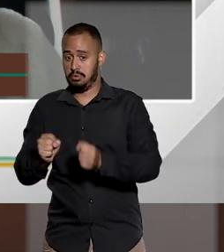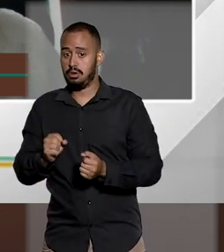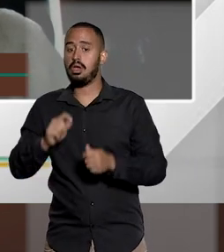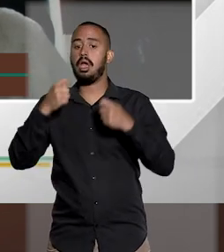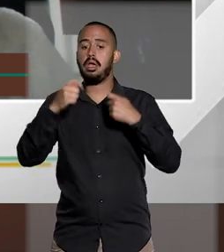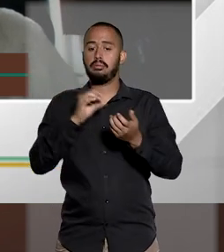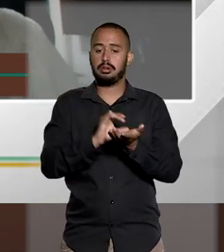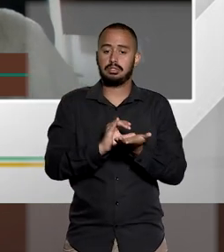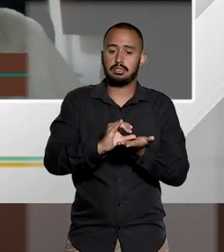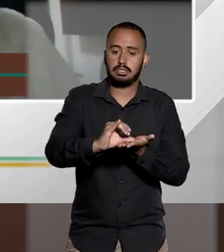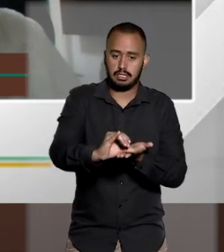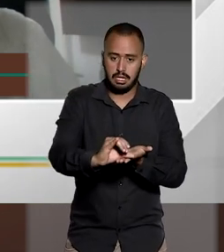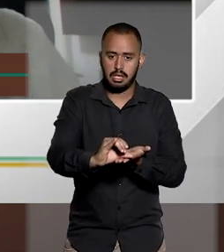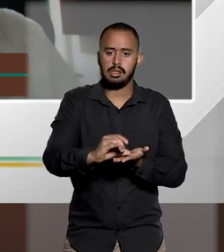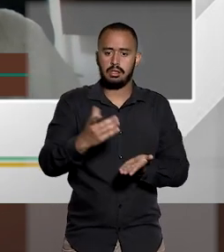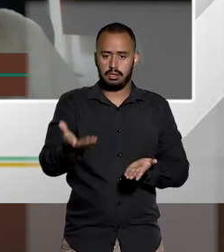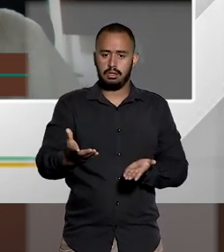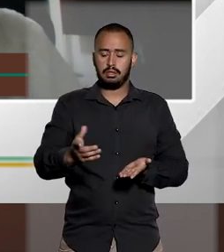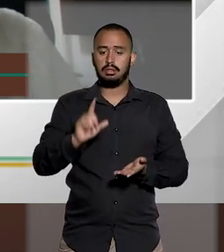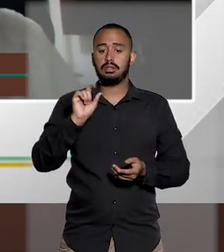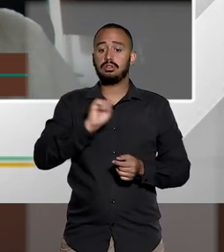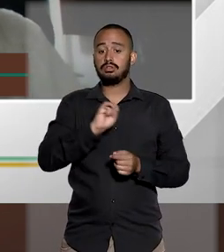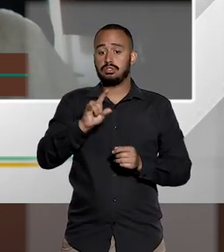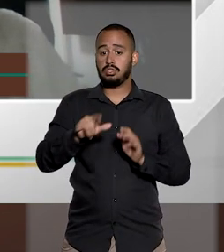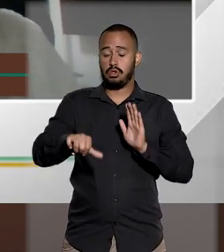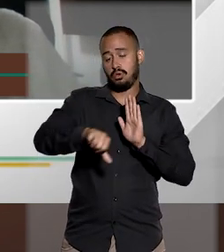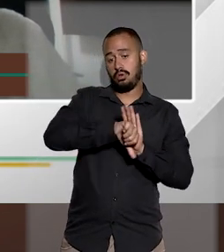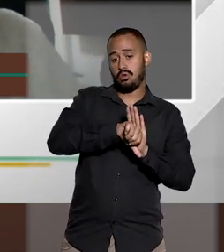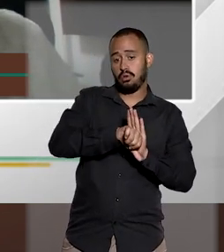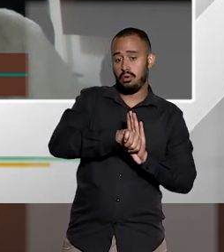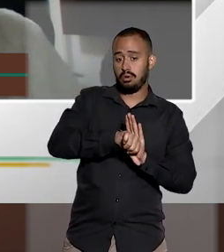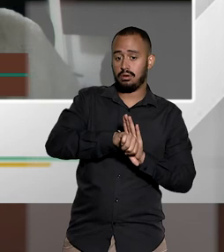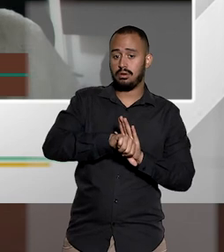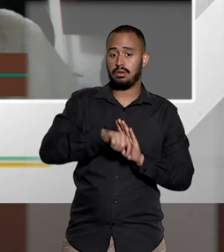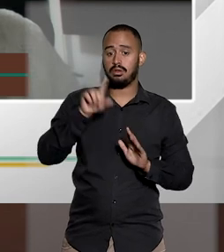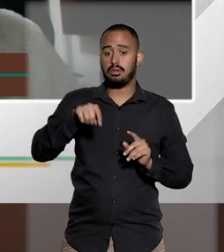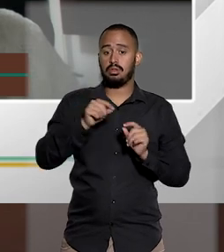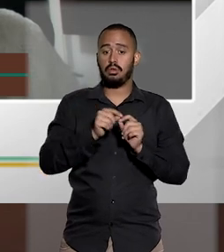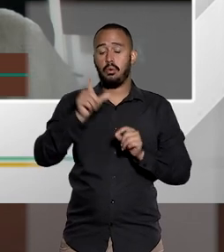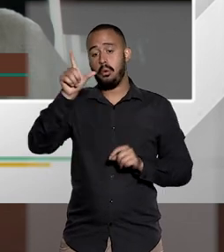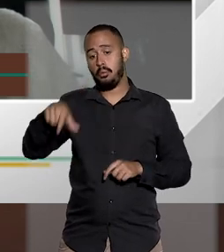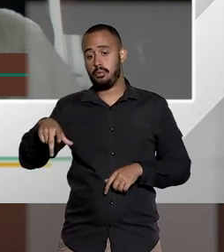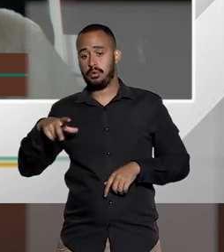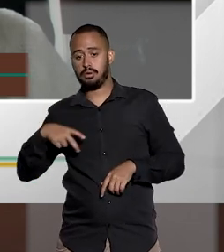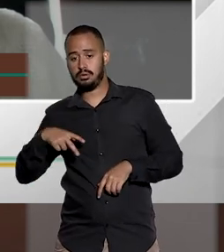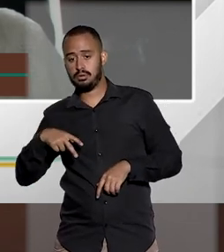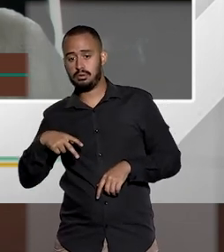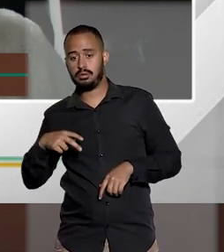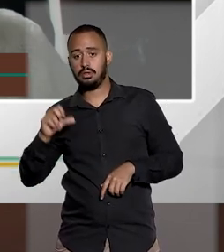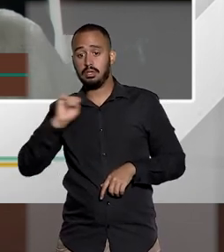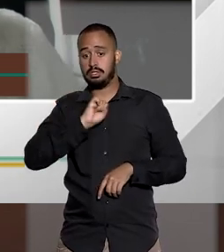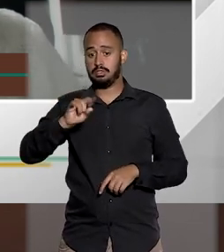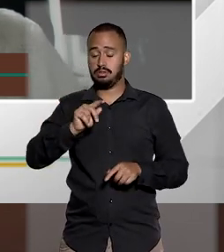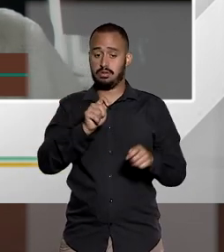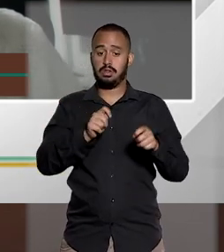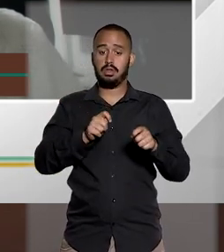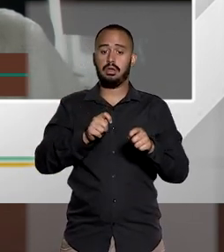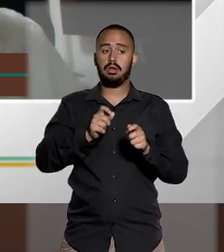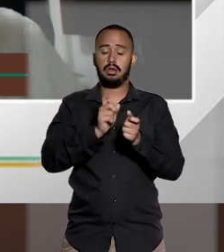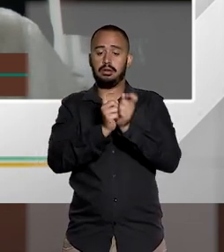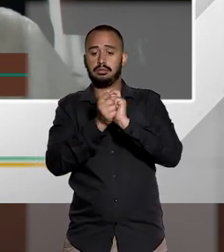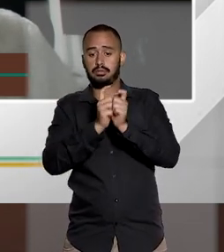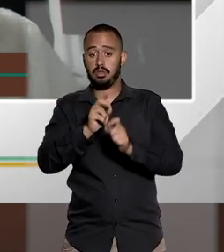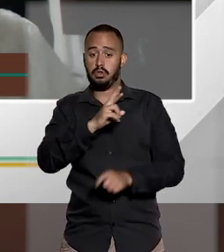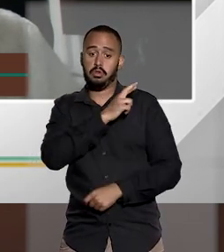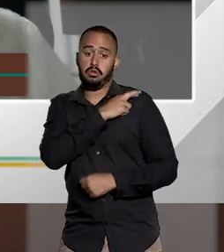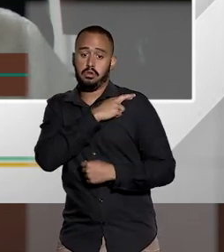particular, a menos que a ilegalidade seja atribuível ao particular. Se foi a administração